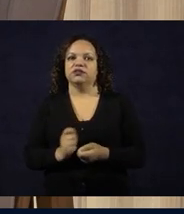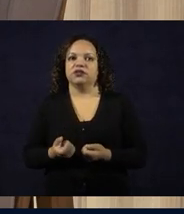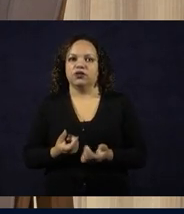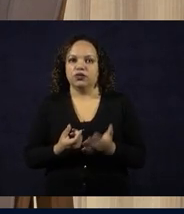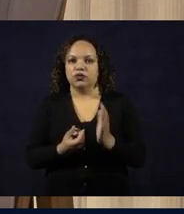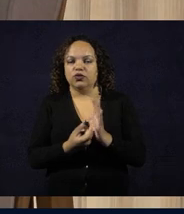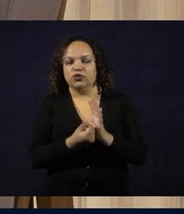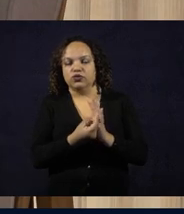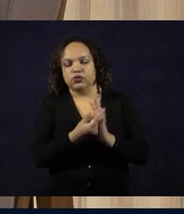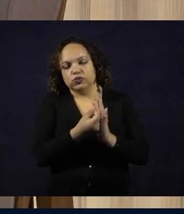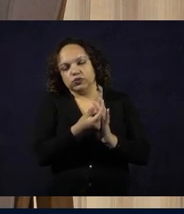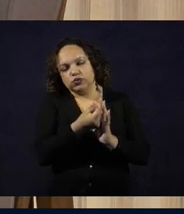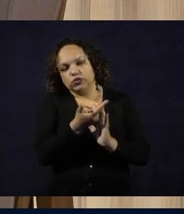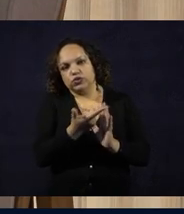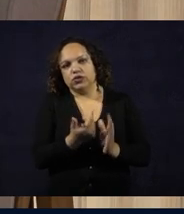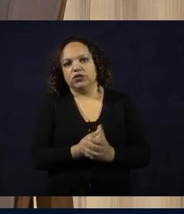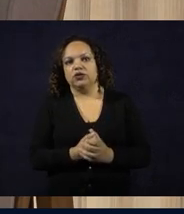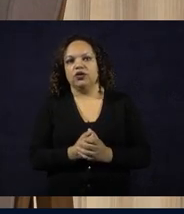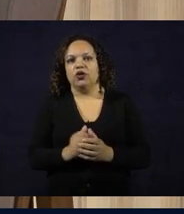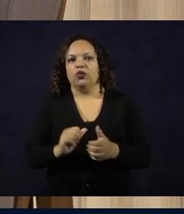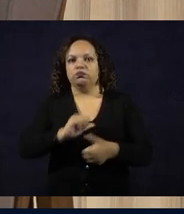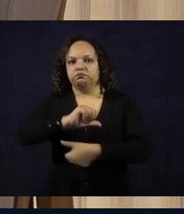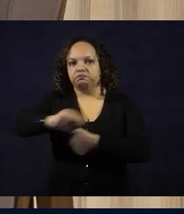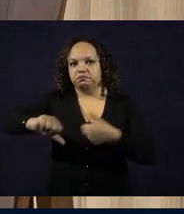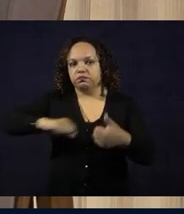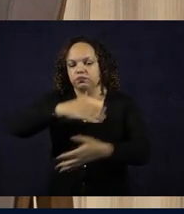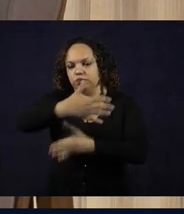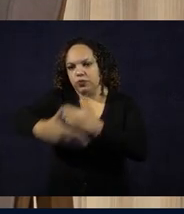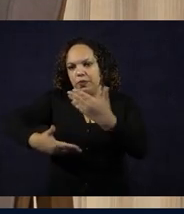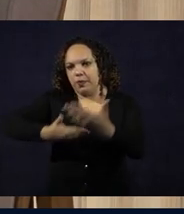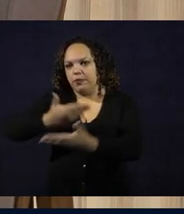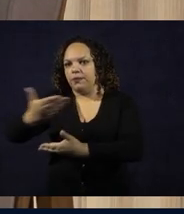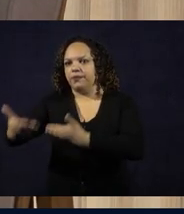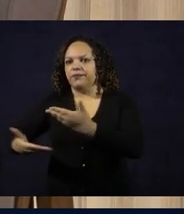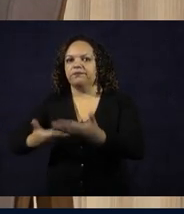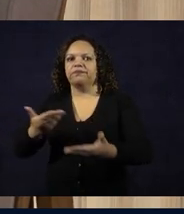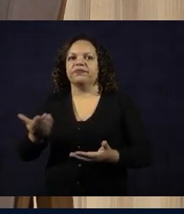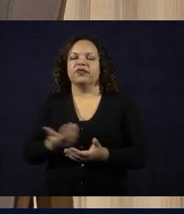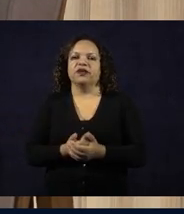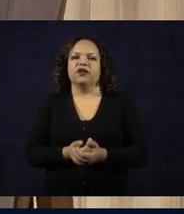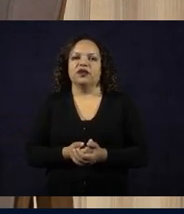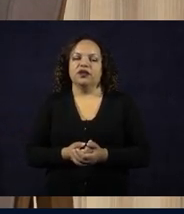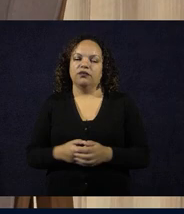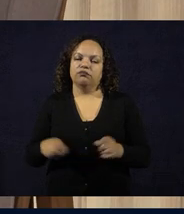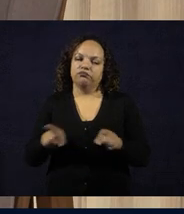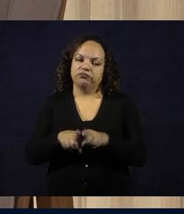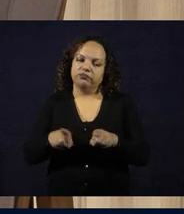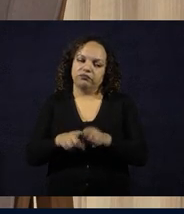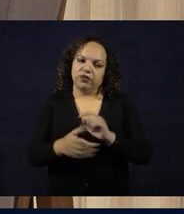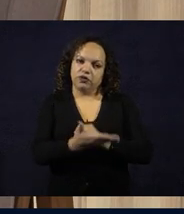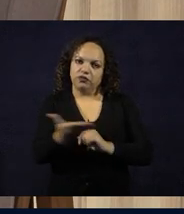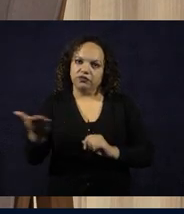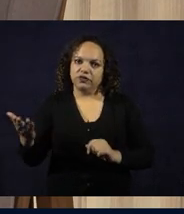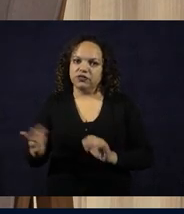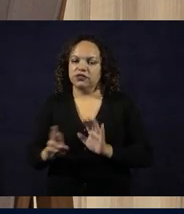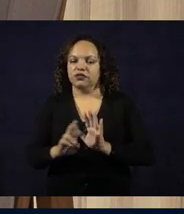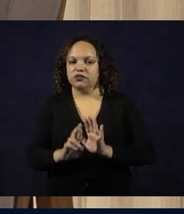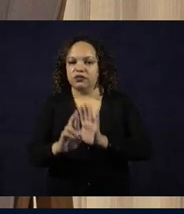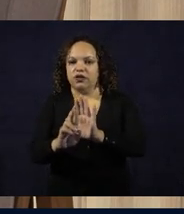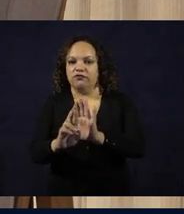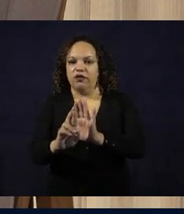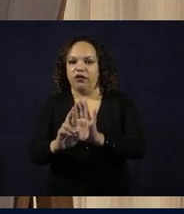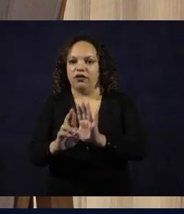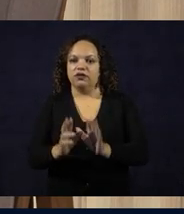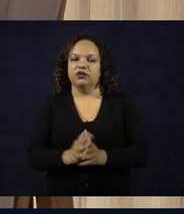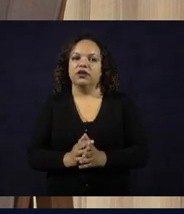nós temos nos nossos Fundos Ou trocando bastante com investidor e com todos vocês que são as referências da indústria